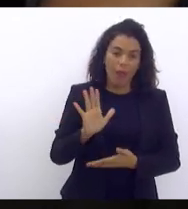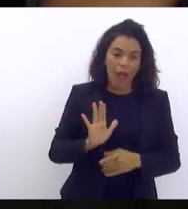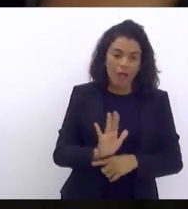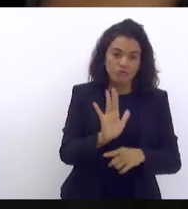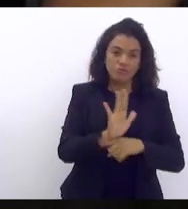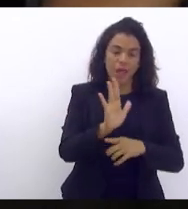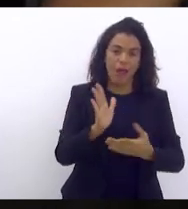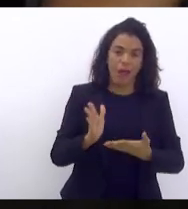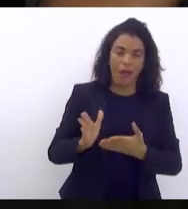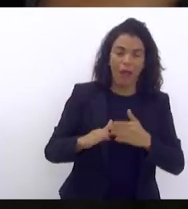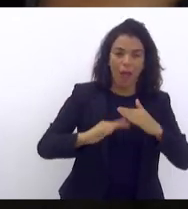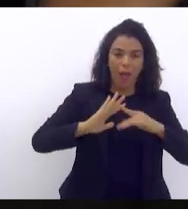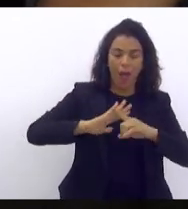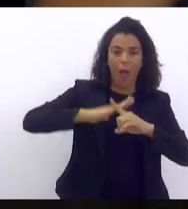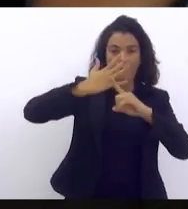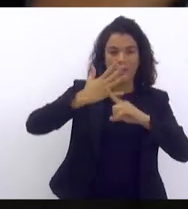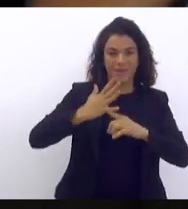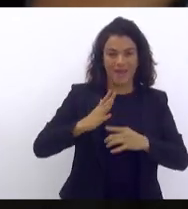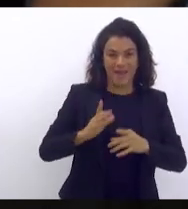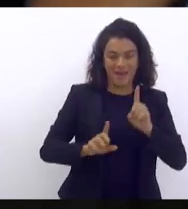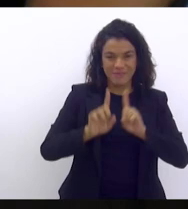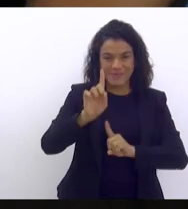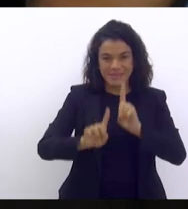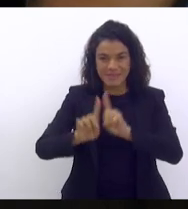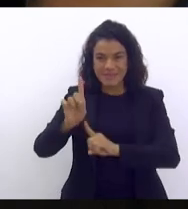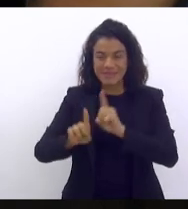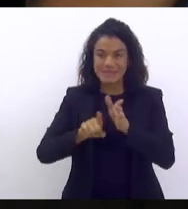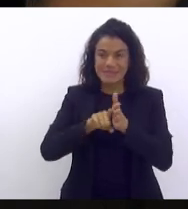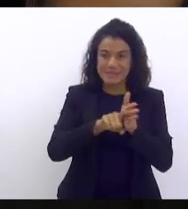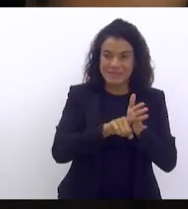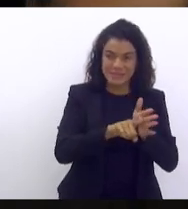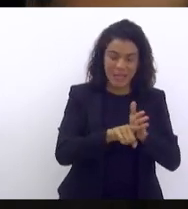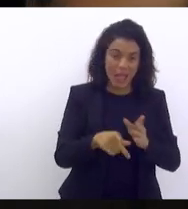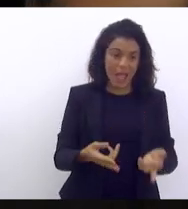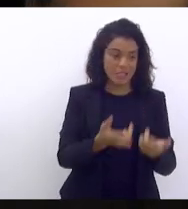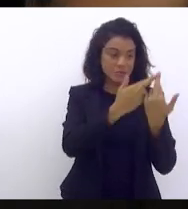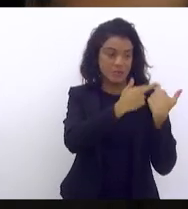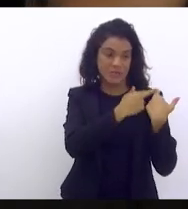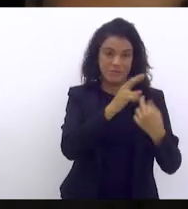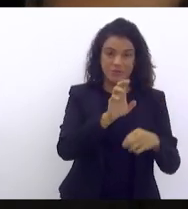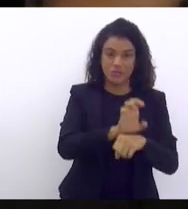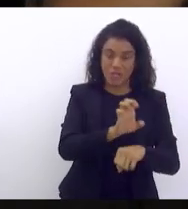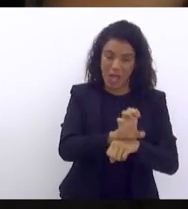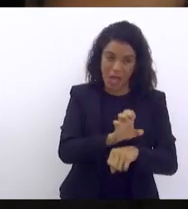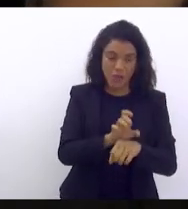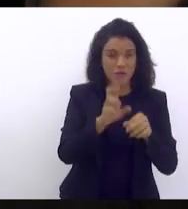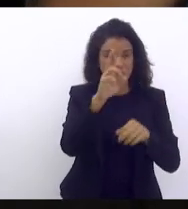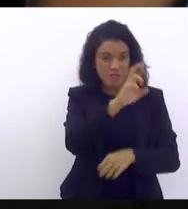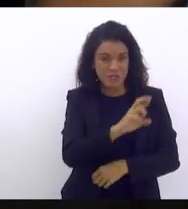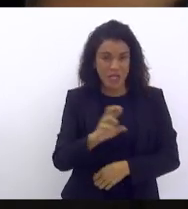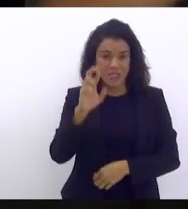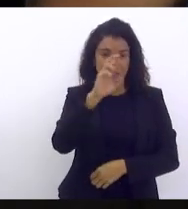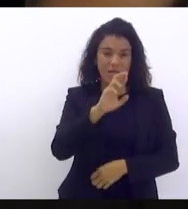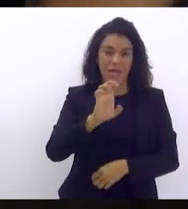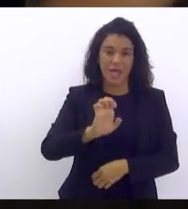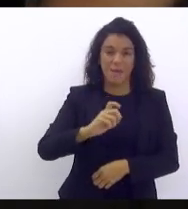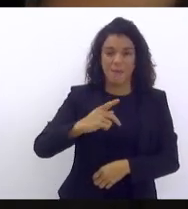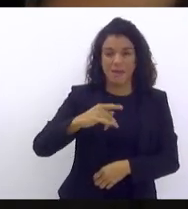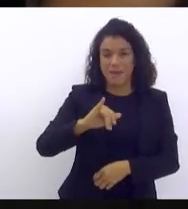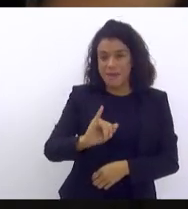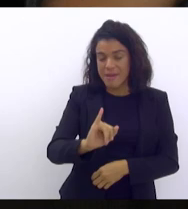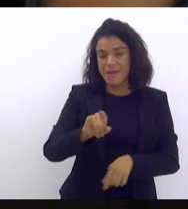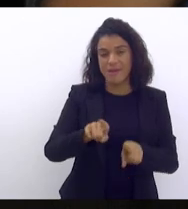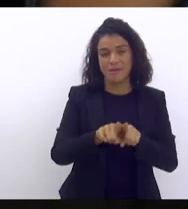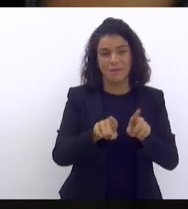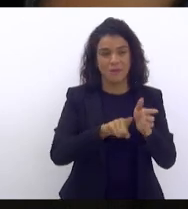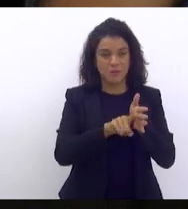a gente quer, deputada, num momento próximo futuro, que até a incumbência do Estado cuidar da fiscalização do fornecimento do EPI, né, dos